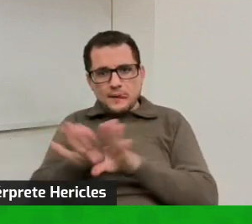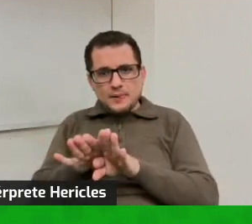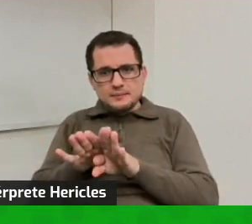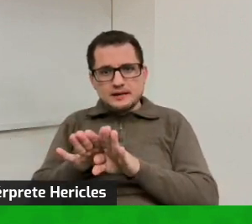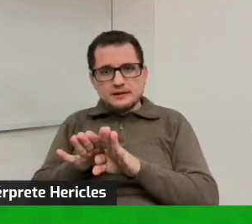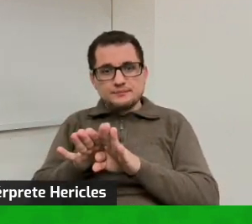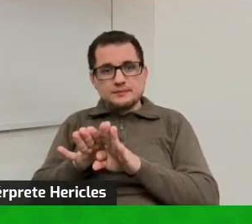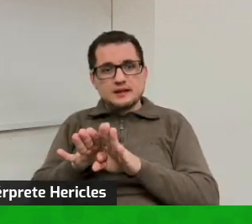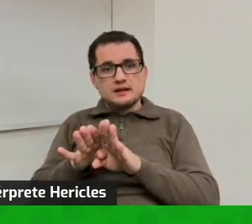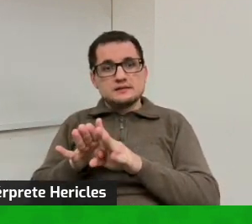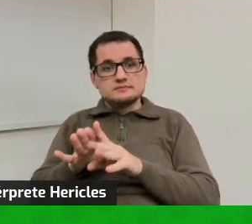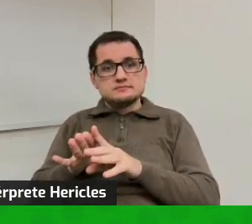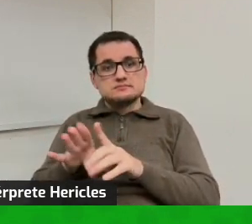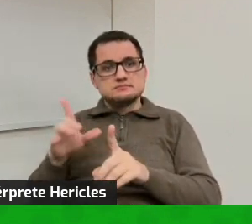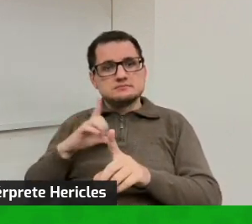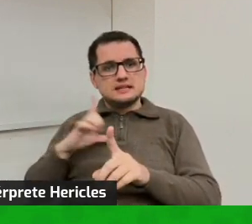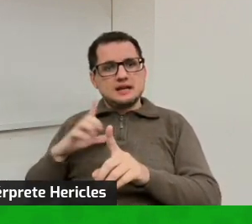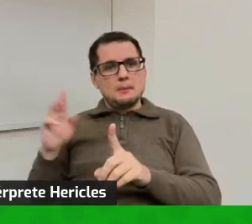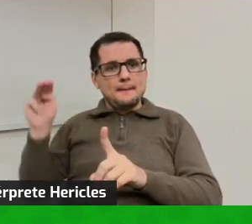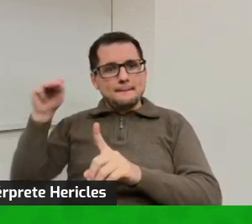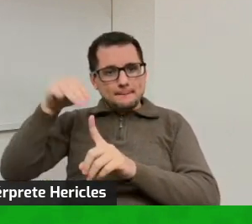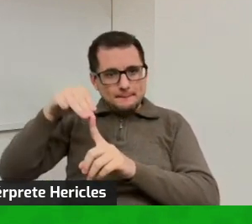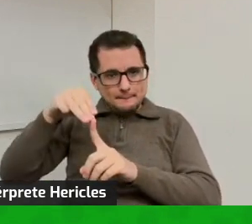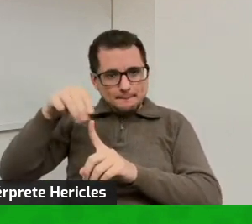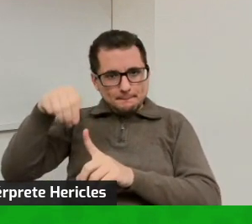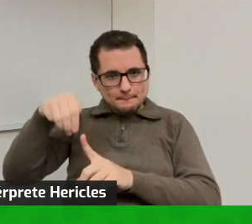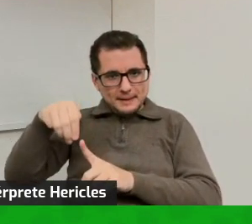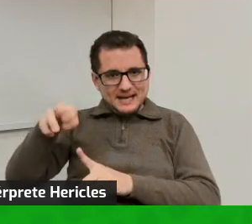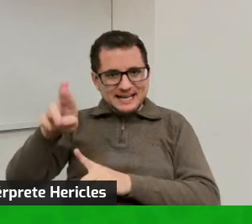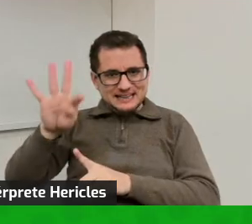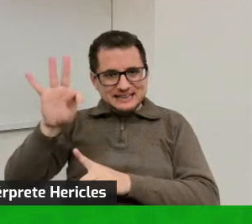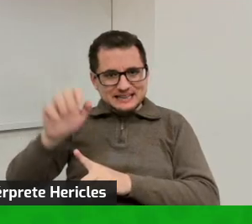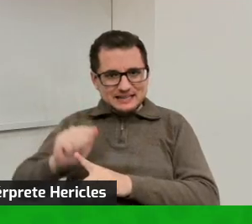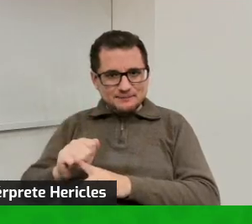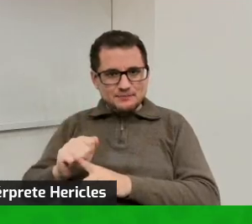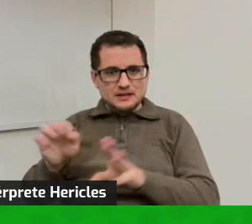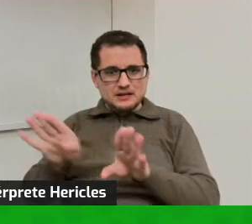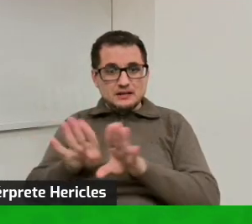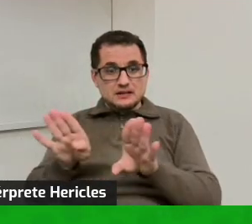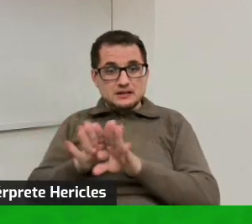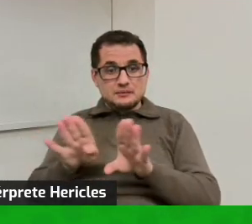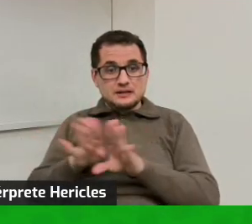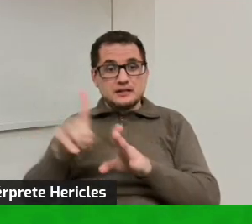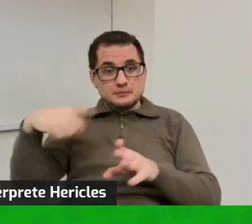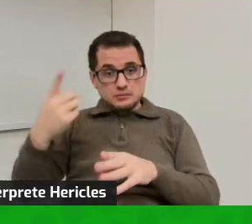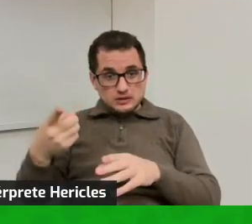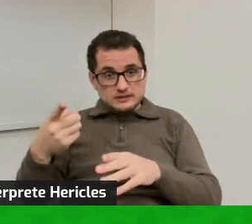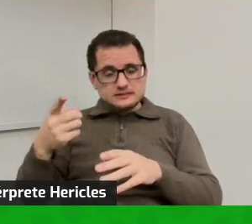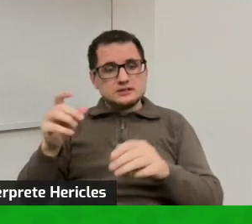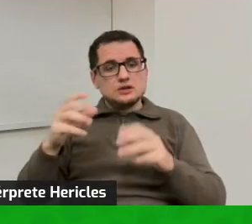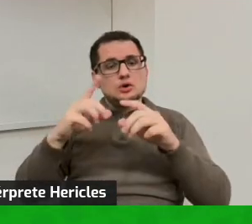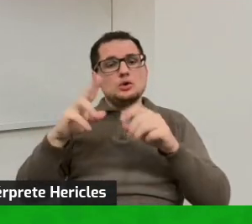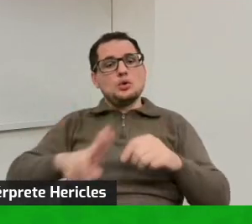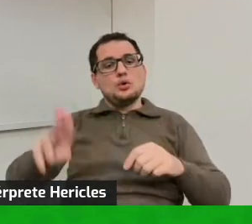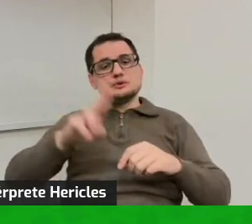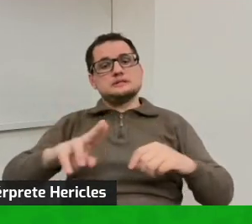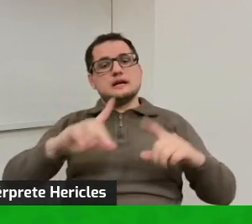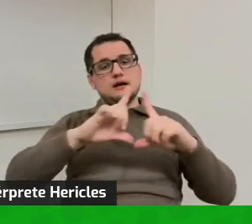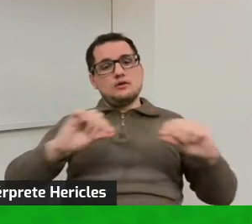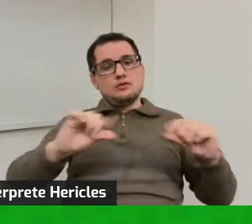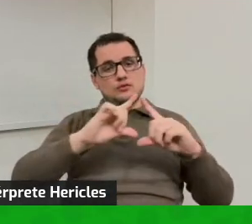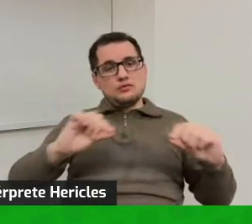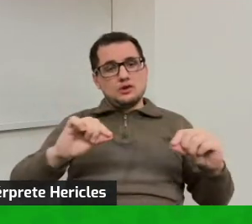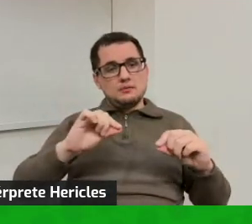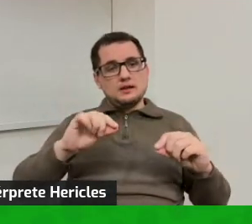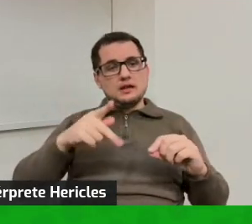Então, vou pegar aqui na tabela o exercício, deixa eu puxar a tabela aqui, seria criar uma nova, e a